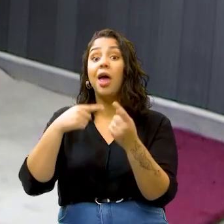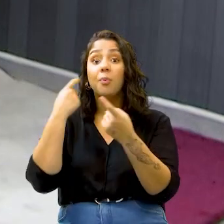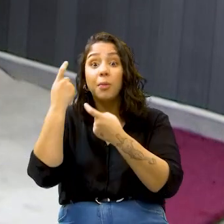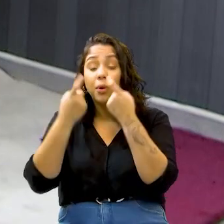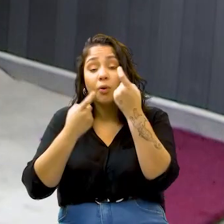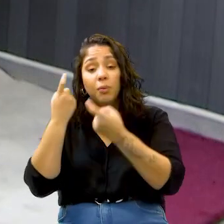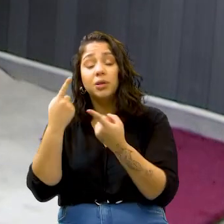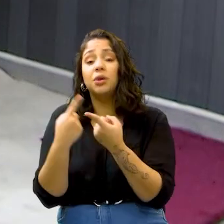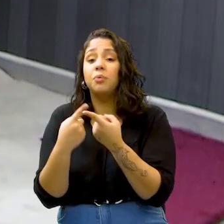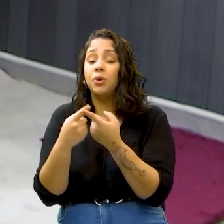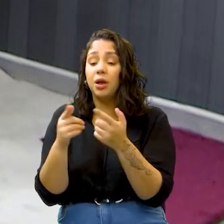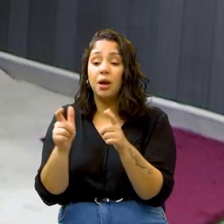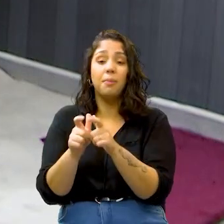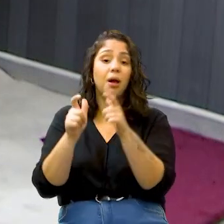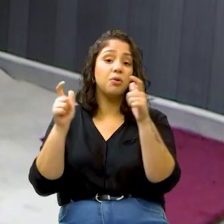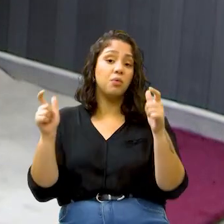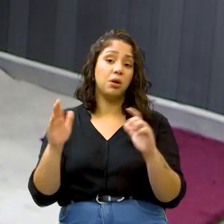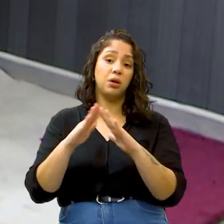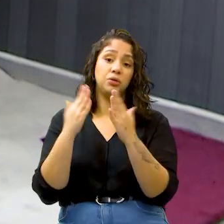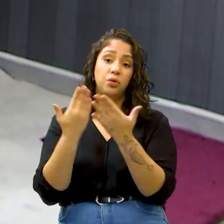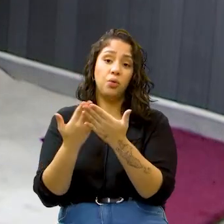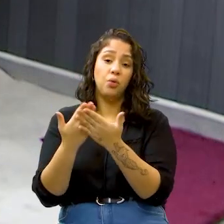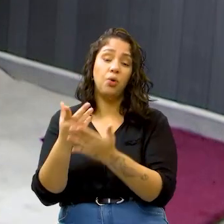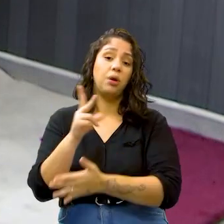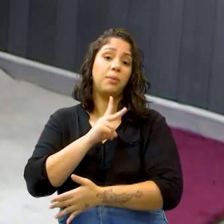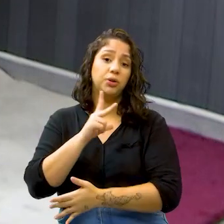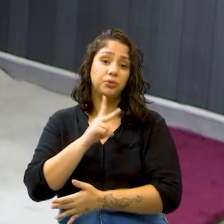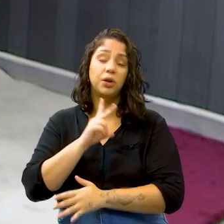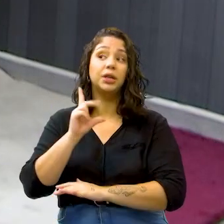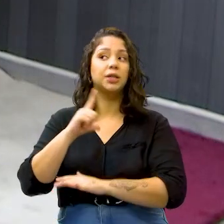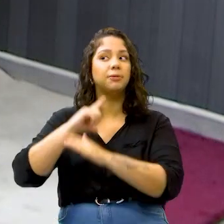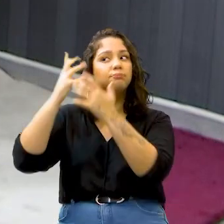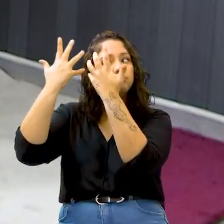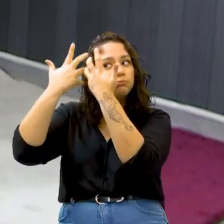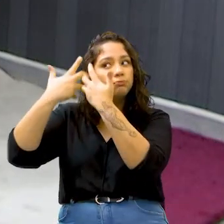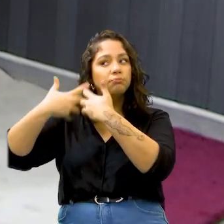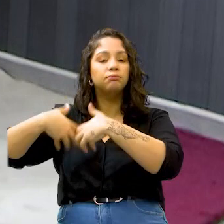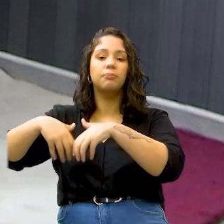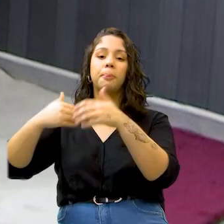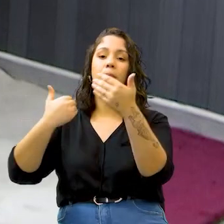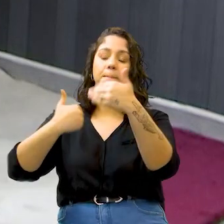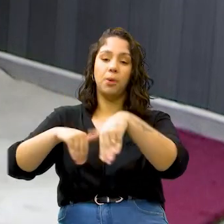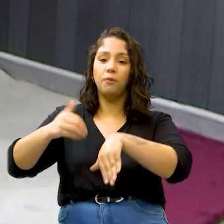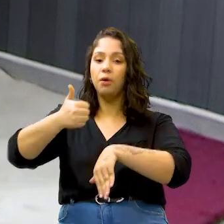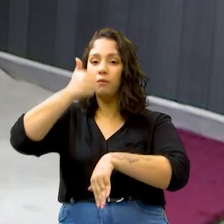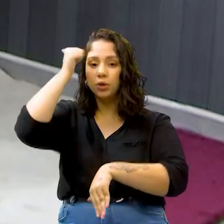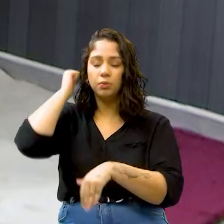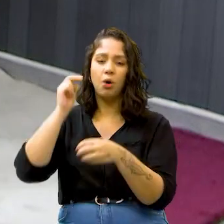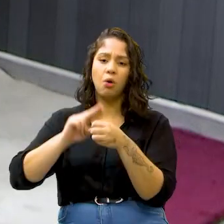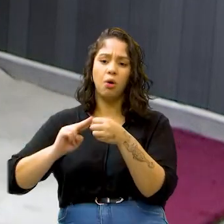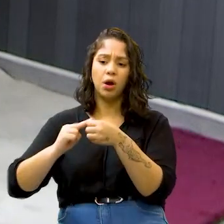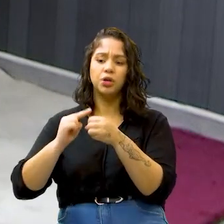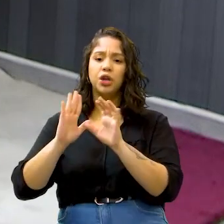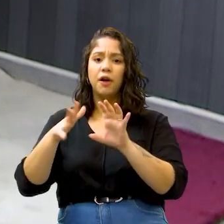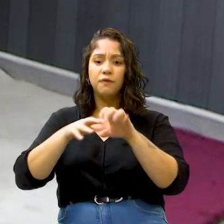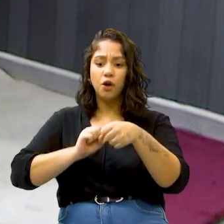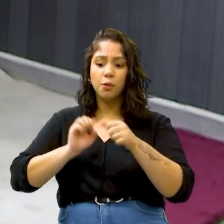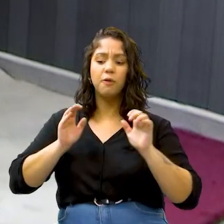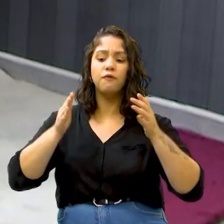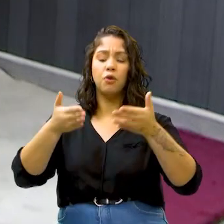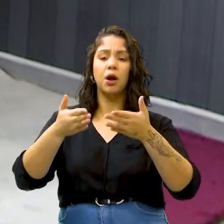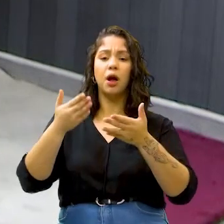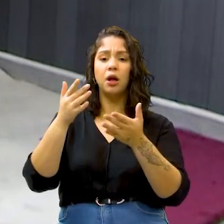então é uma grande preocupação porque a maior parte das escolas particulares que pensam no vestibular da Unicamp que formam um olhar